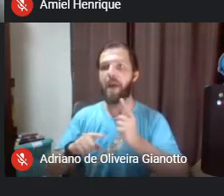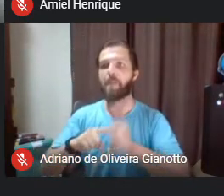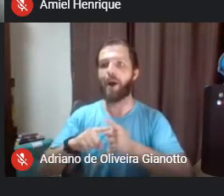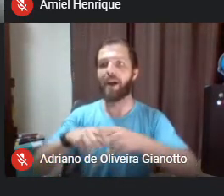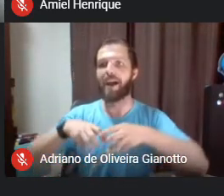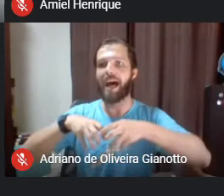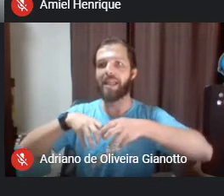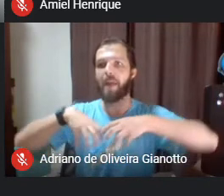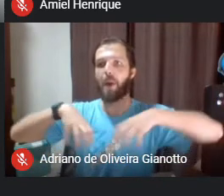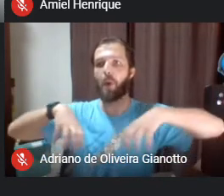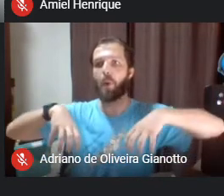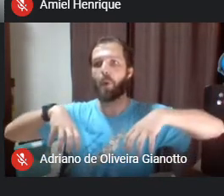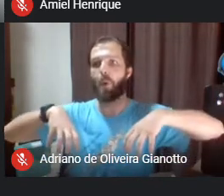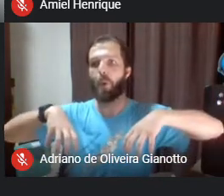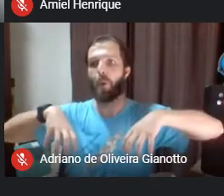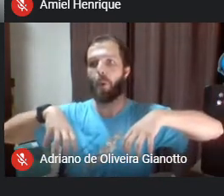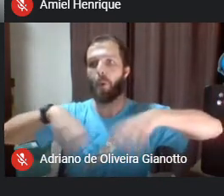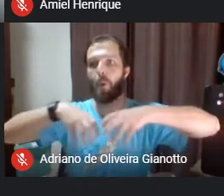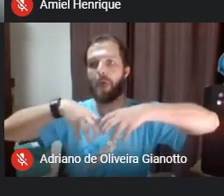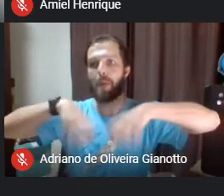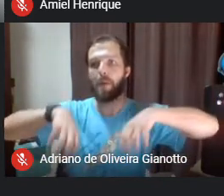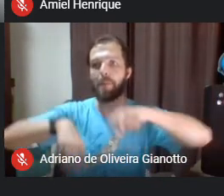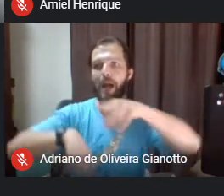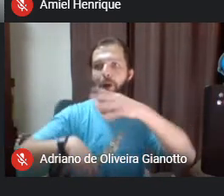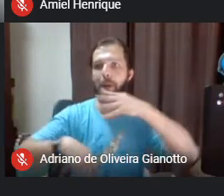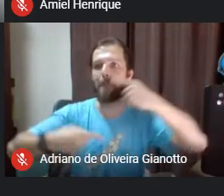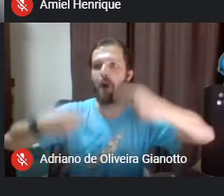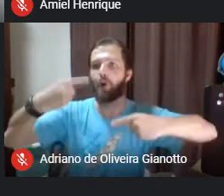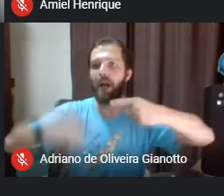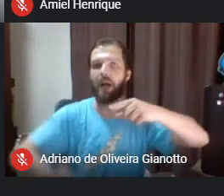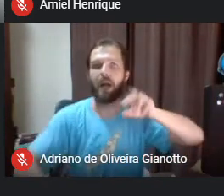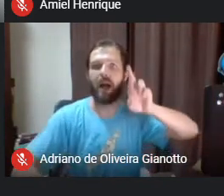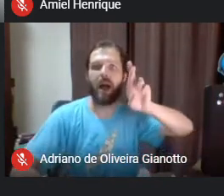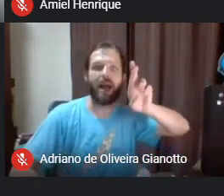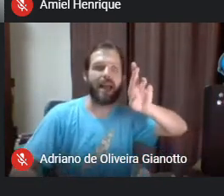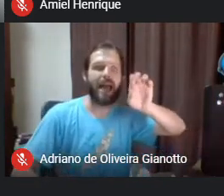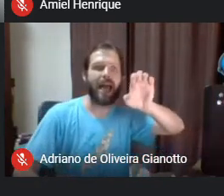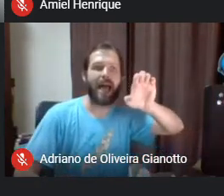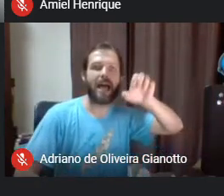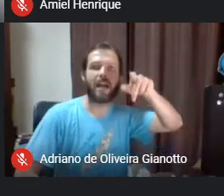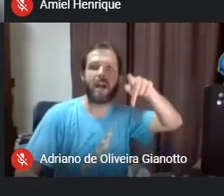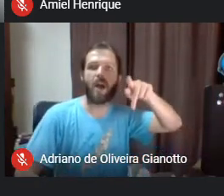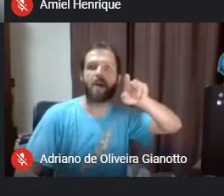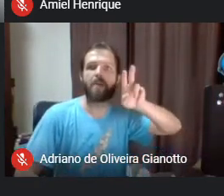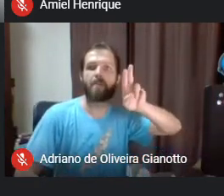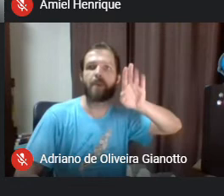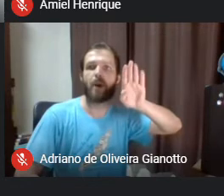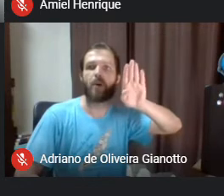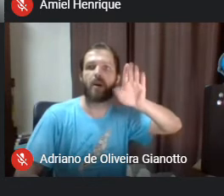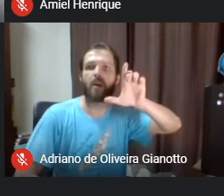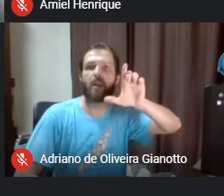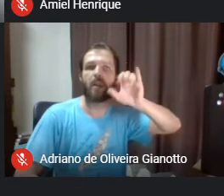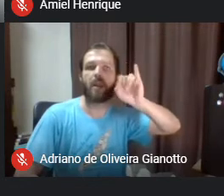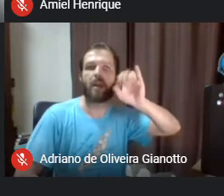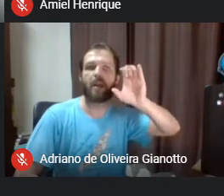E o senador falou, olha, eu não posso fazer nada. Tá? Dívide separado, né? A gente sabe.